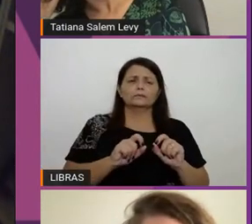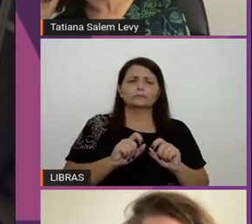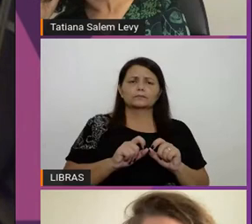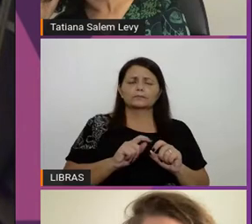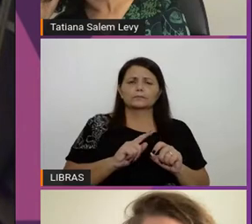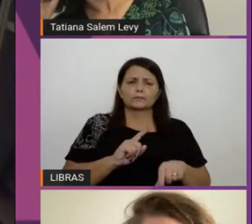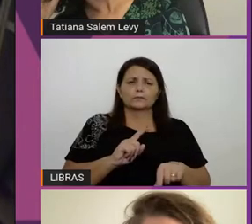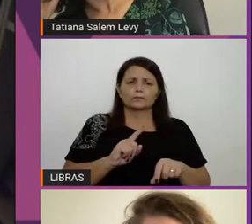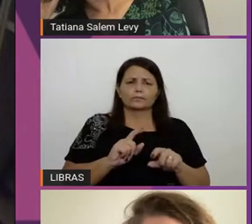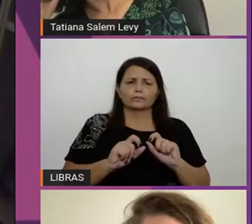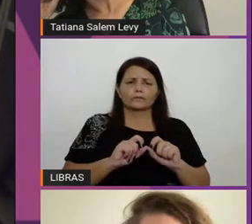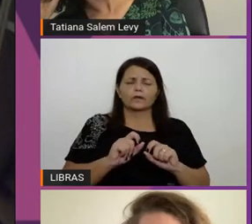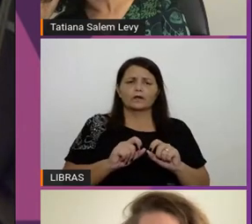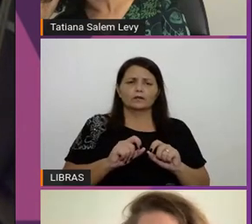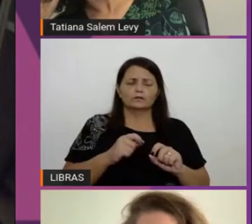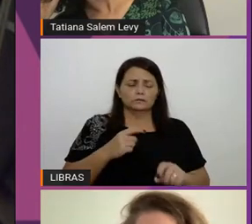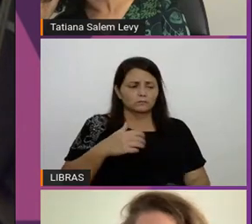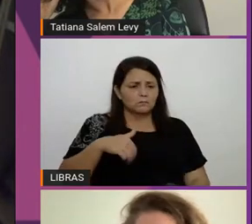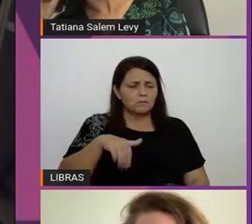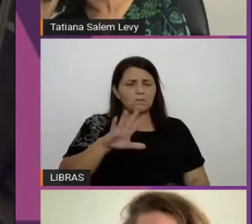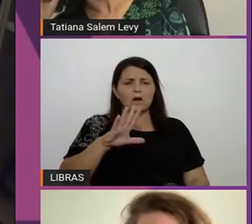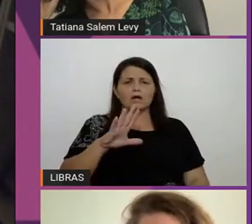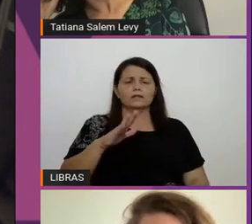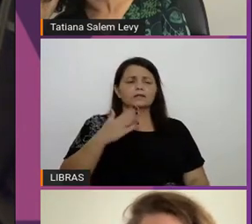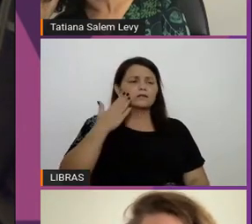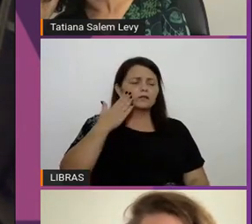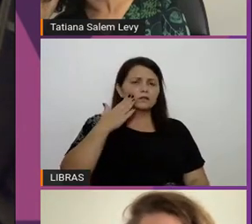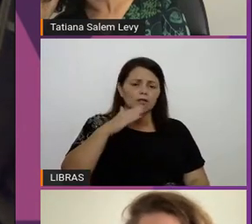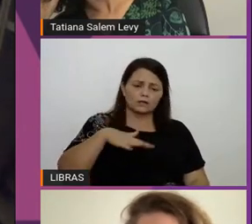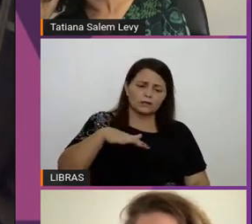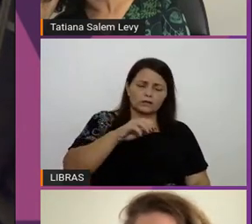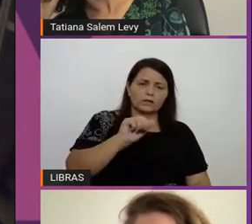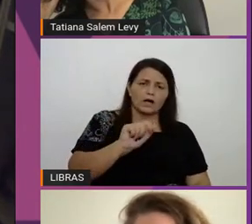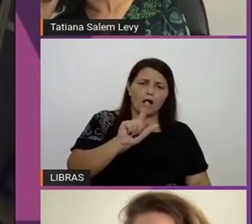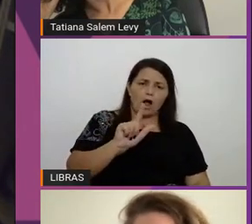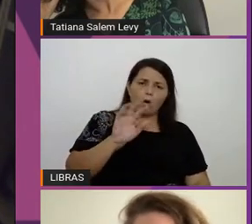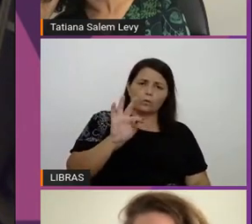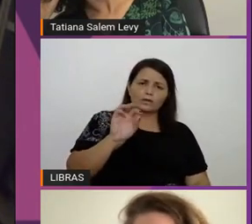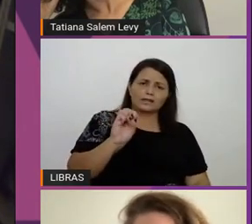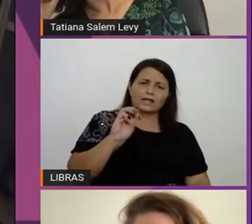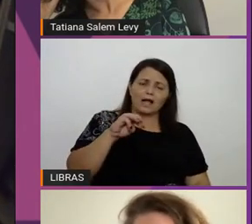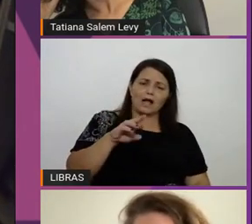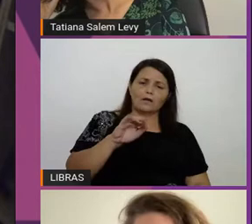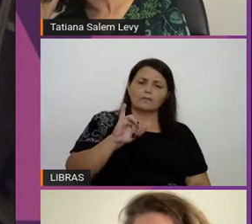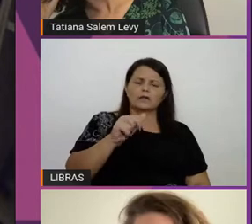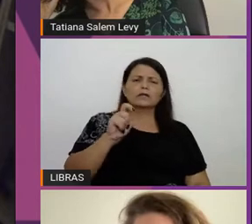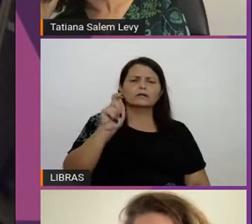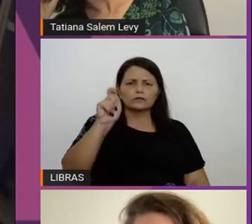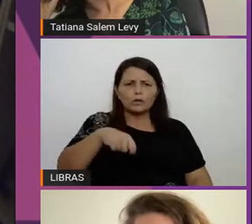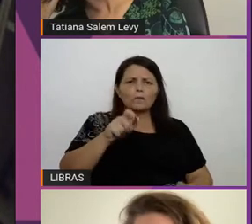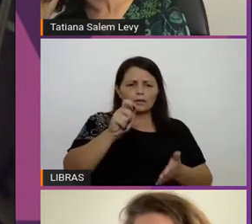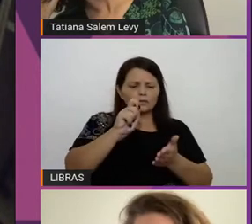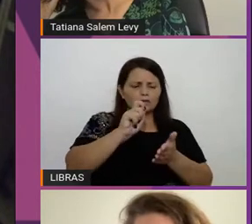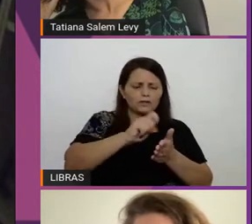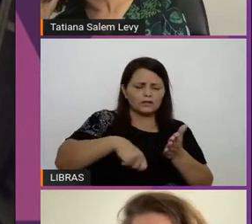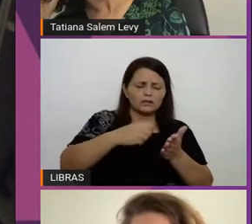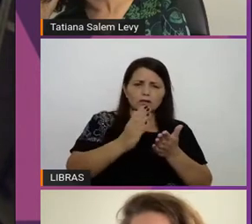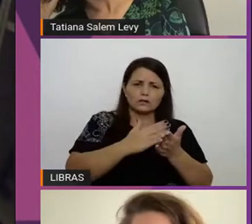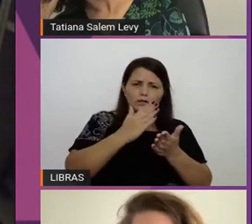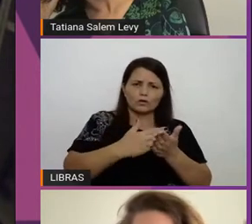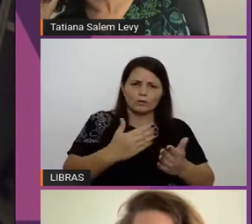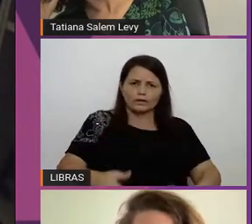realmente entender um pouco mais louca vida e só assim eu pude escrever esse romance